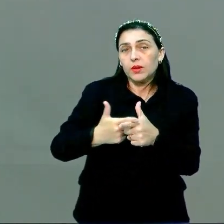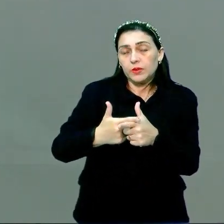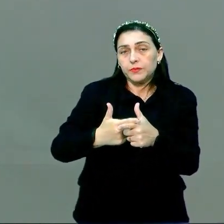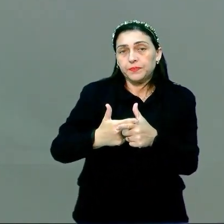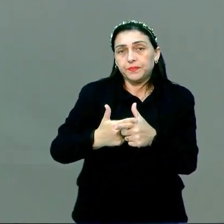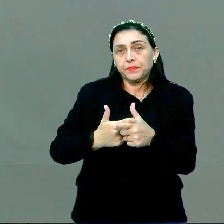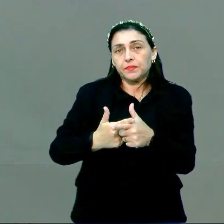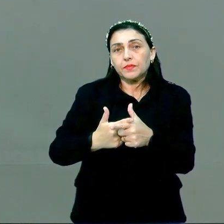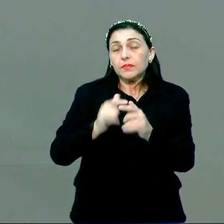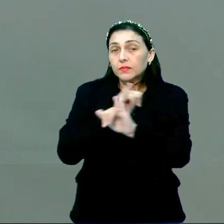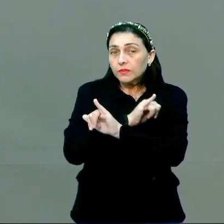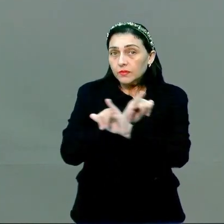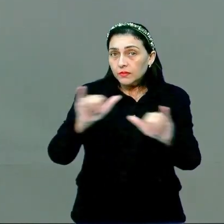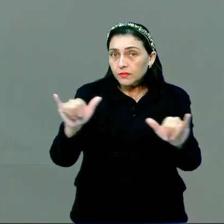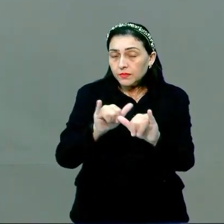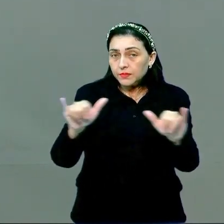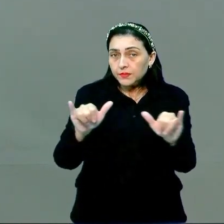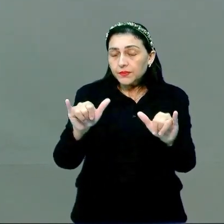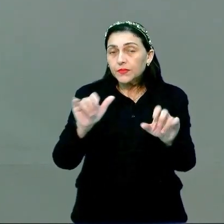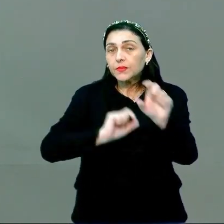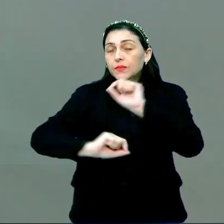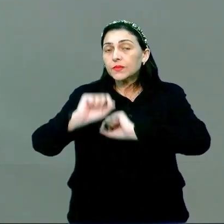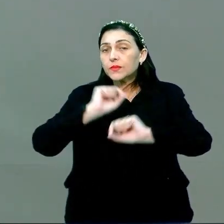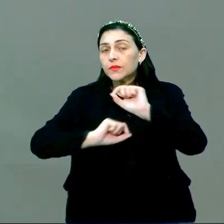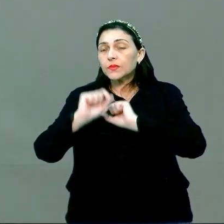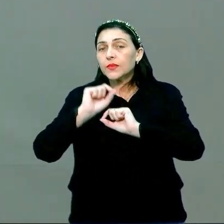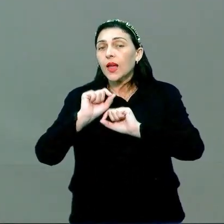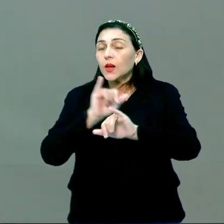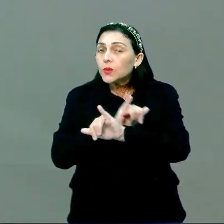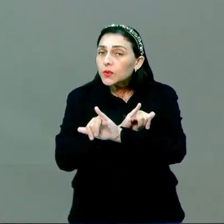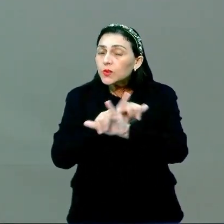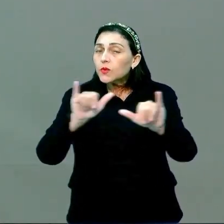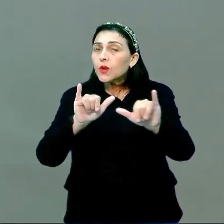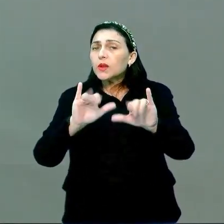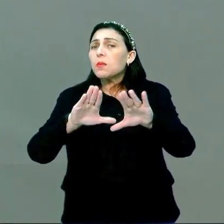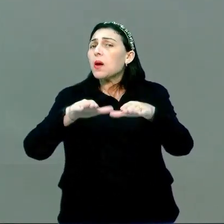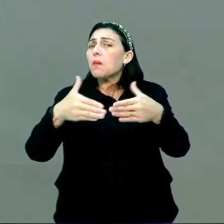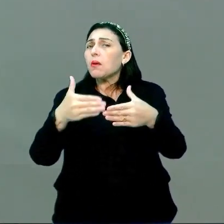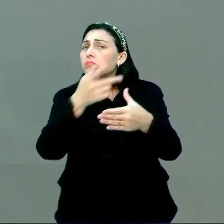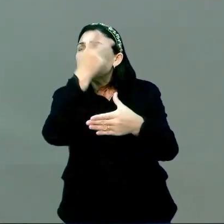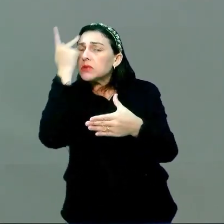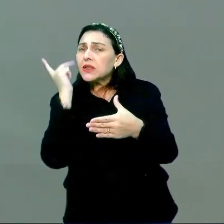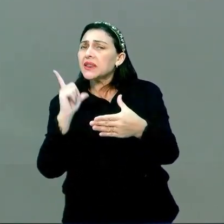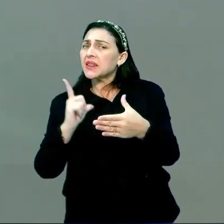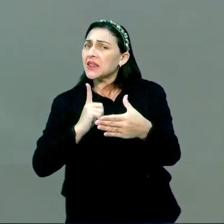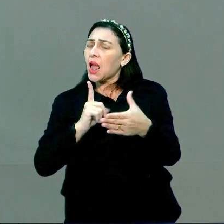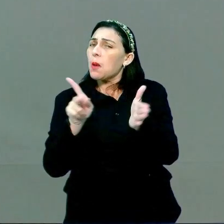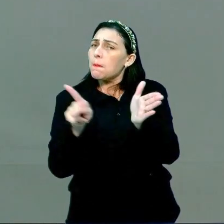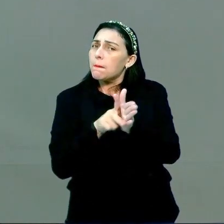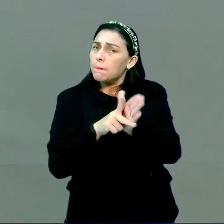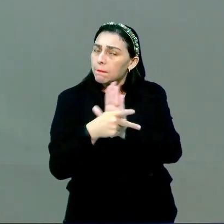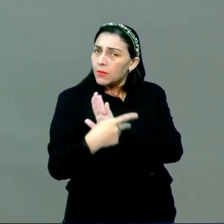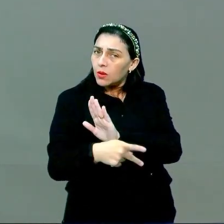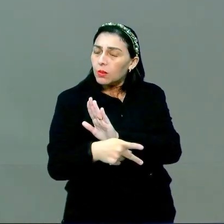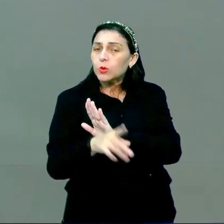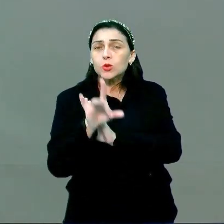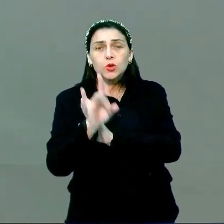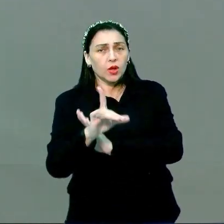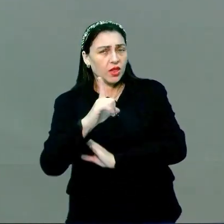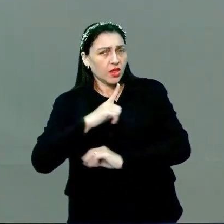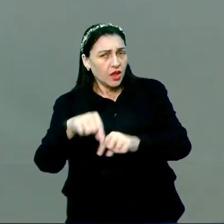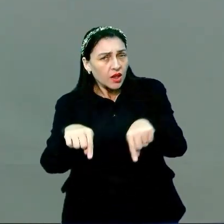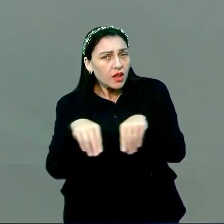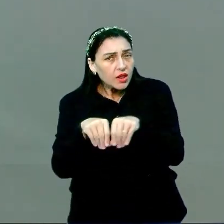esse é um anúncio em que ele é divulgado para que público? Existe um público específico? É só para quem